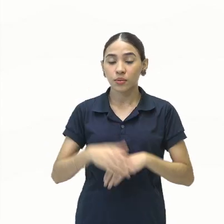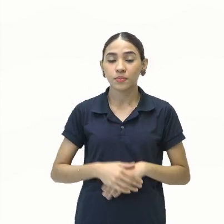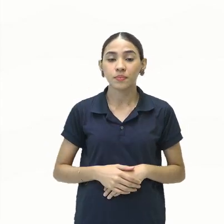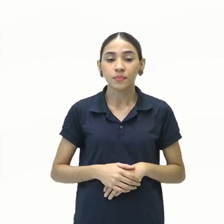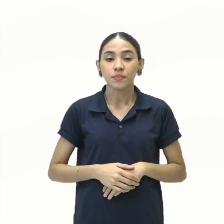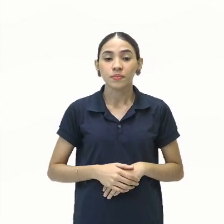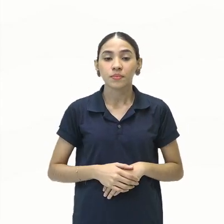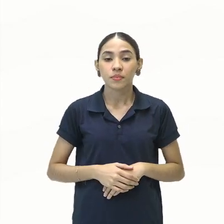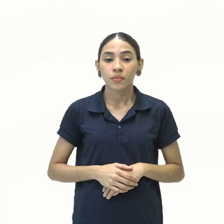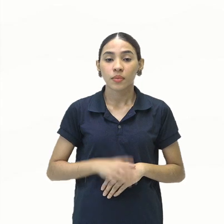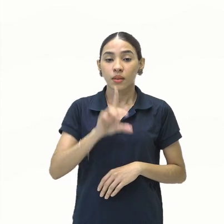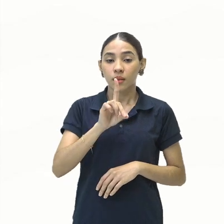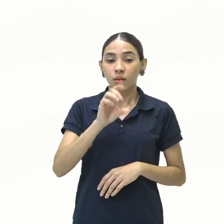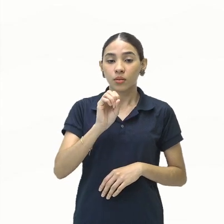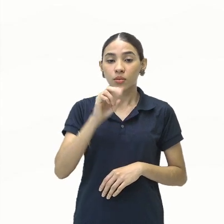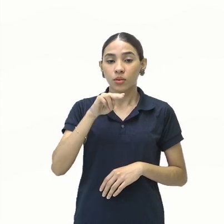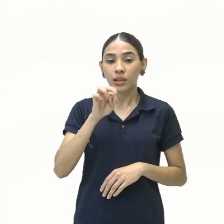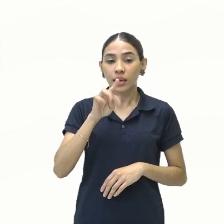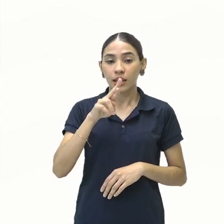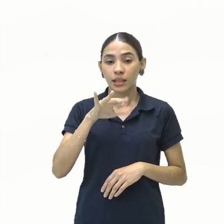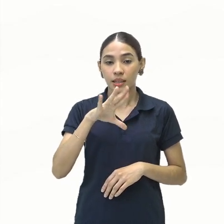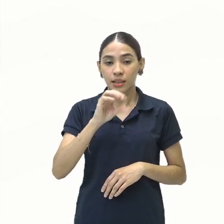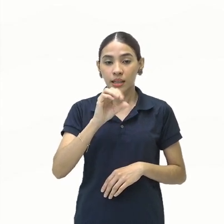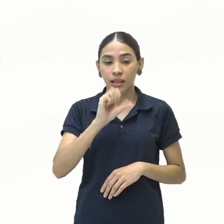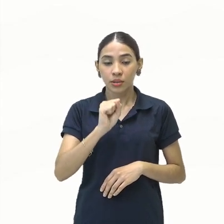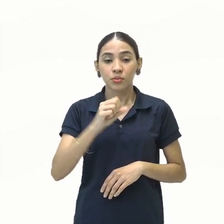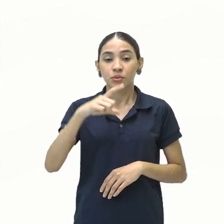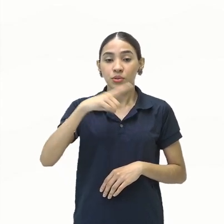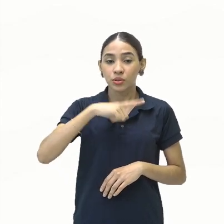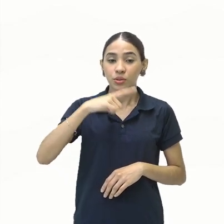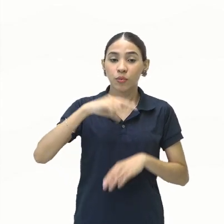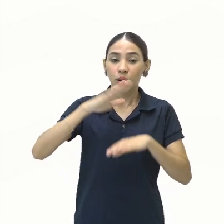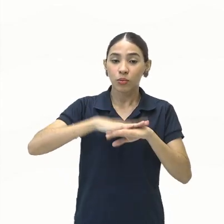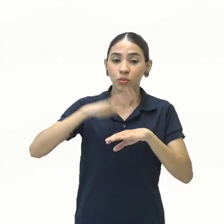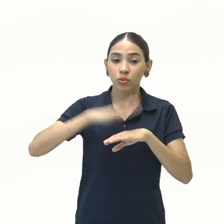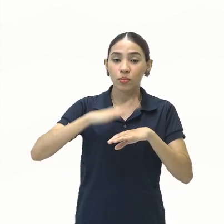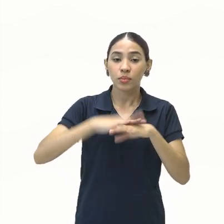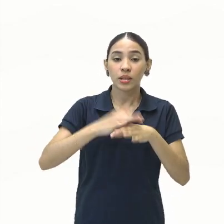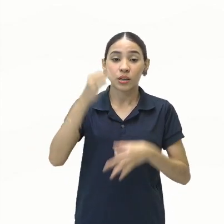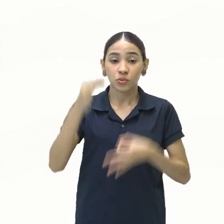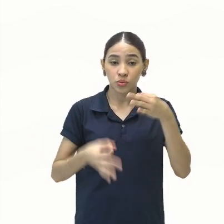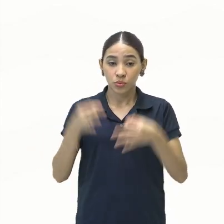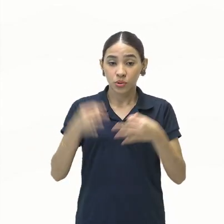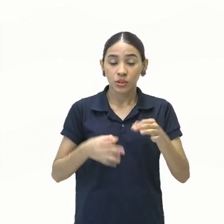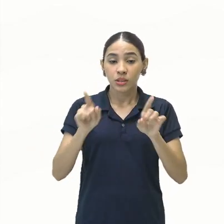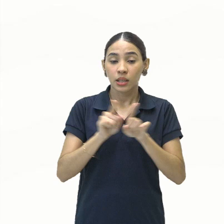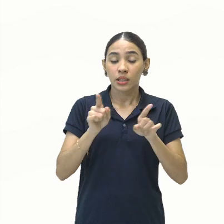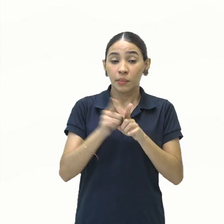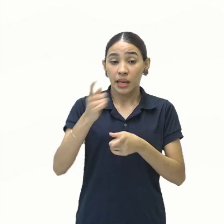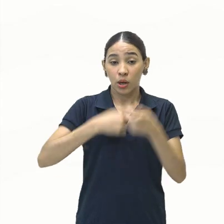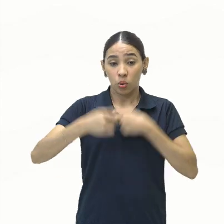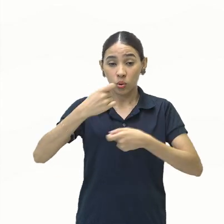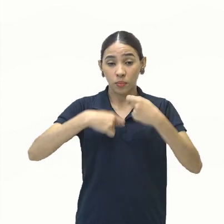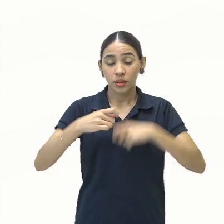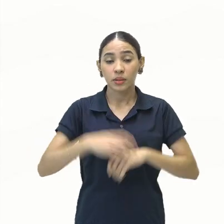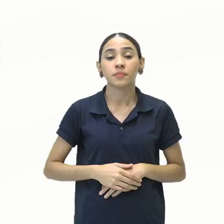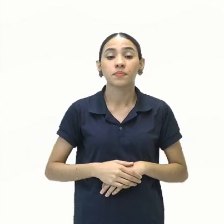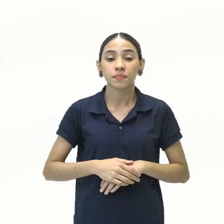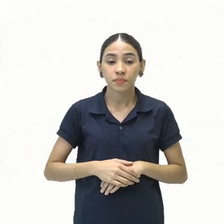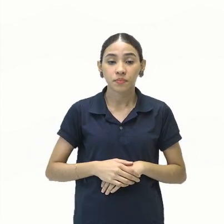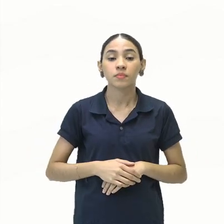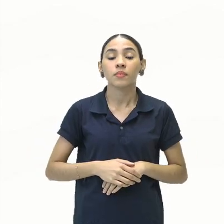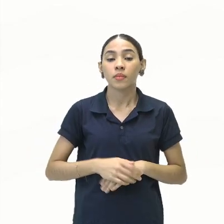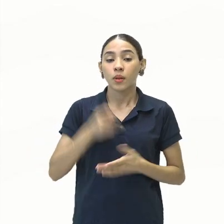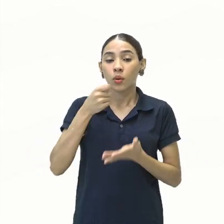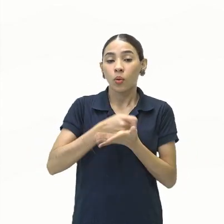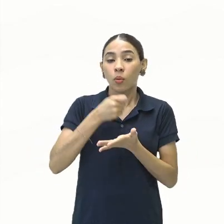governada pelos donatários, que tinham autonomia sobre a justiça e a tributação, ou seja, na